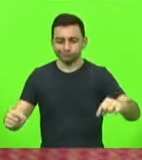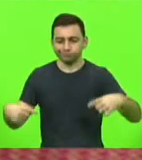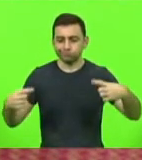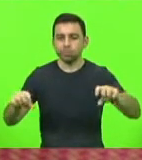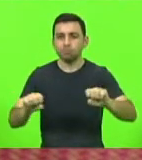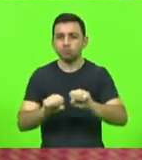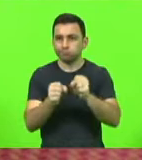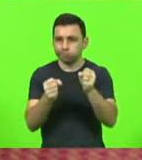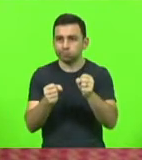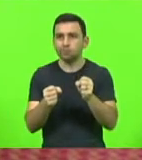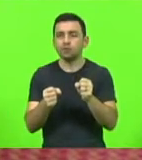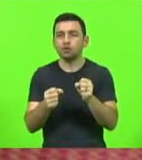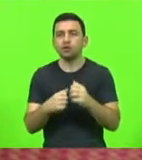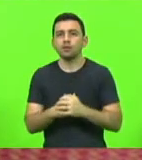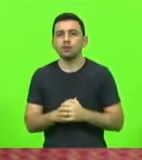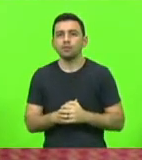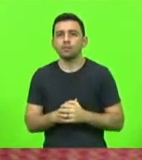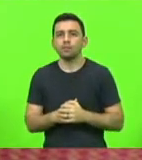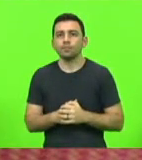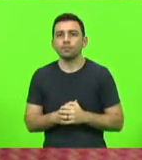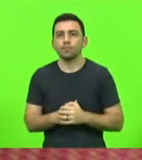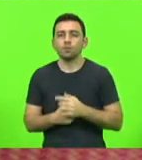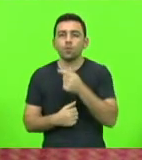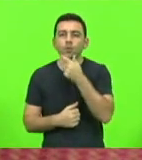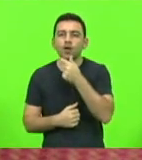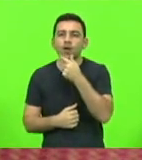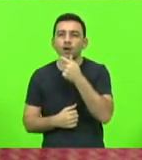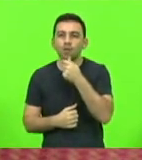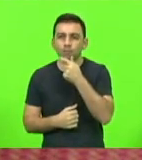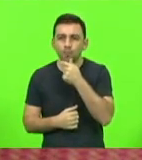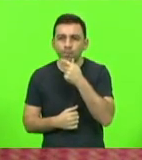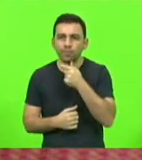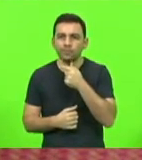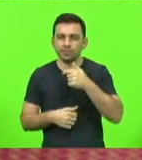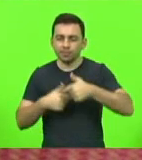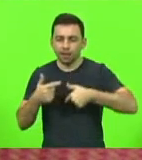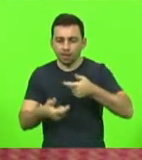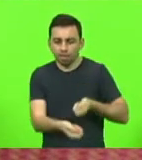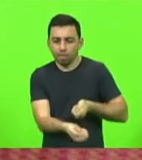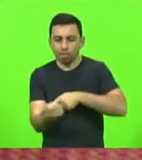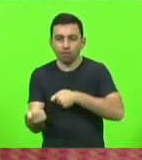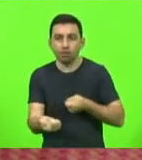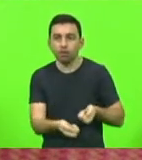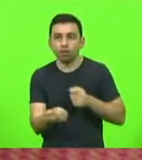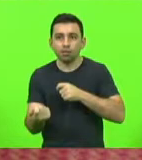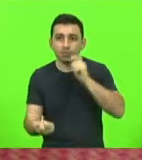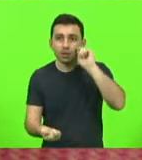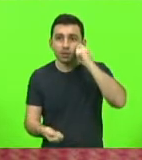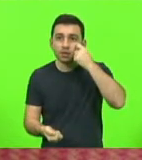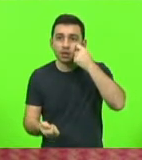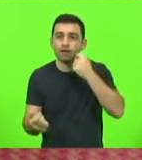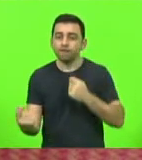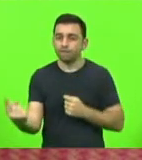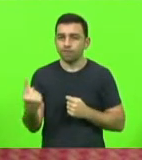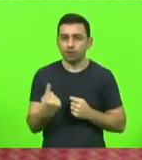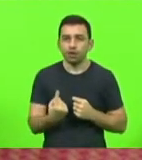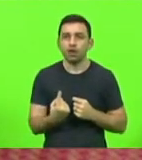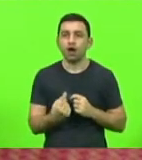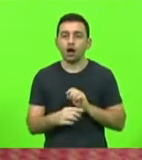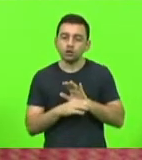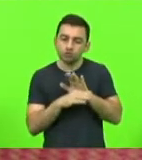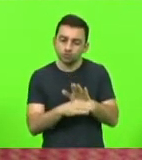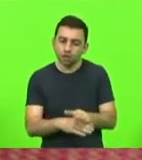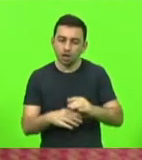parei, o rapaz ainda que estava descarregando o piche veio ali para ajudar a trocar o